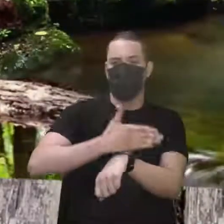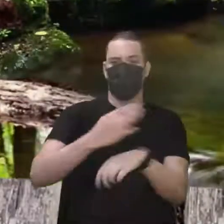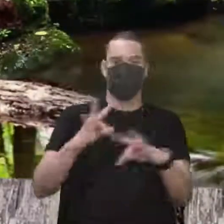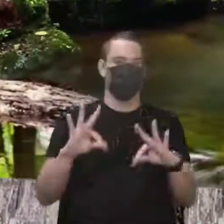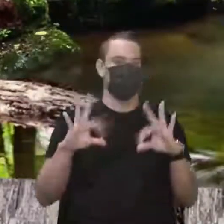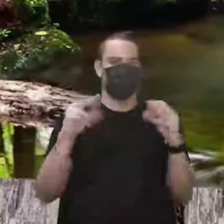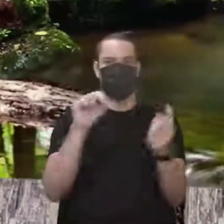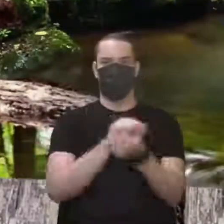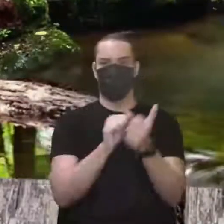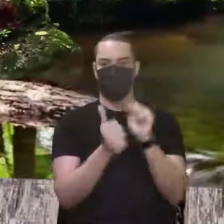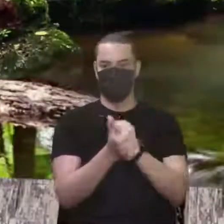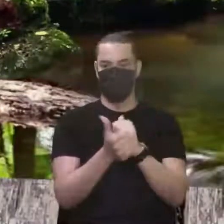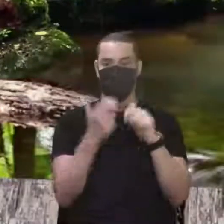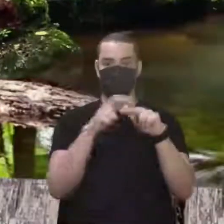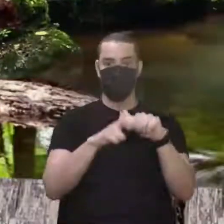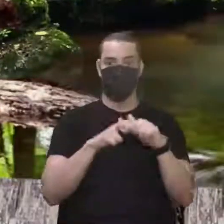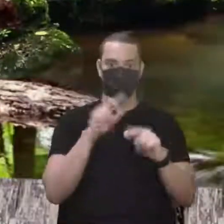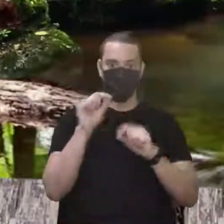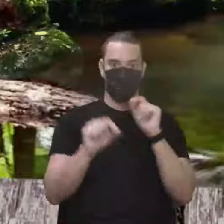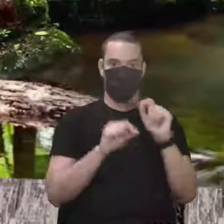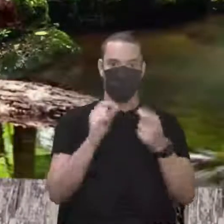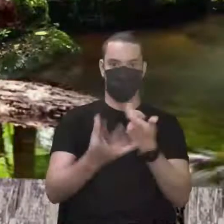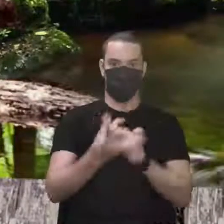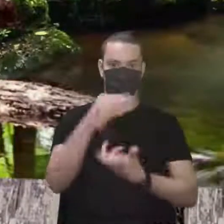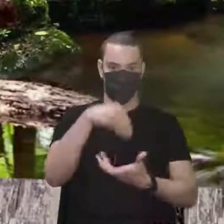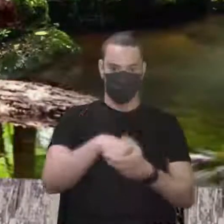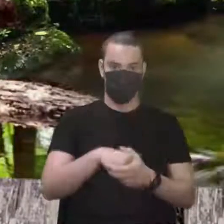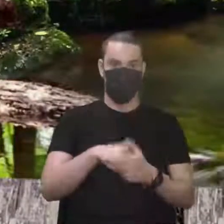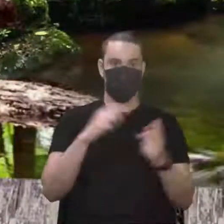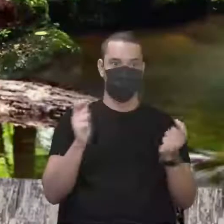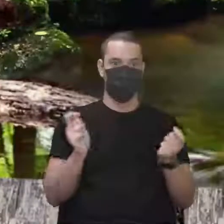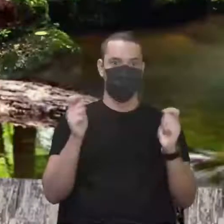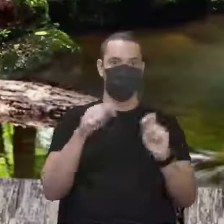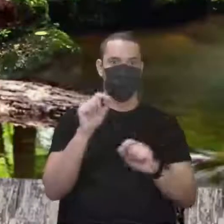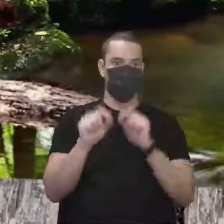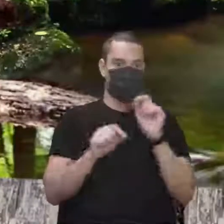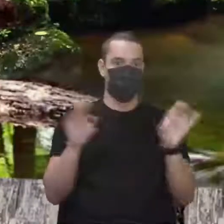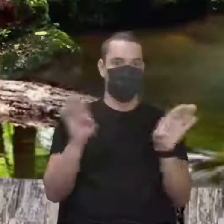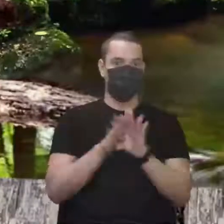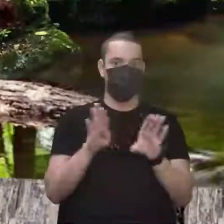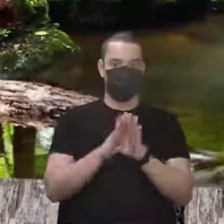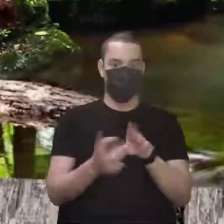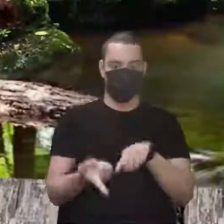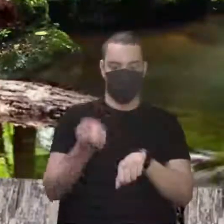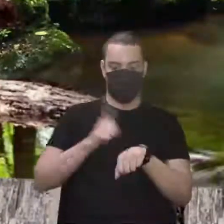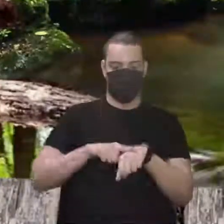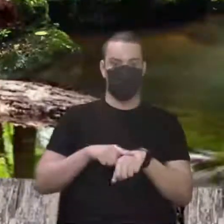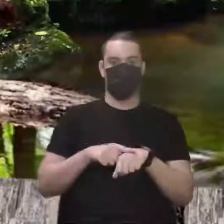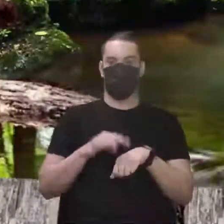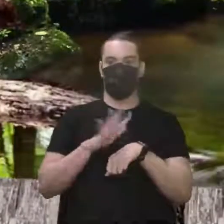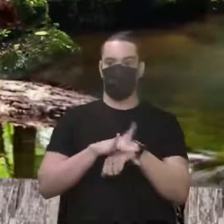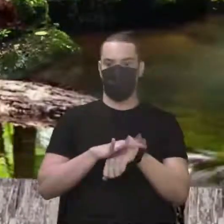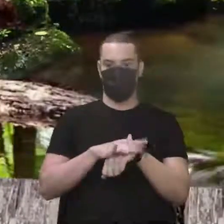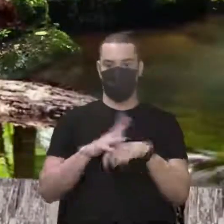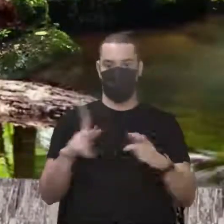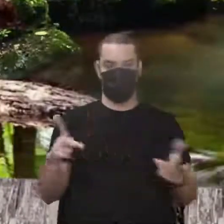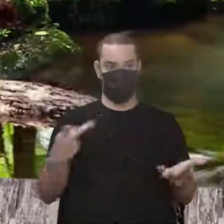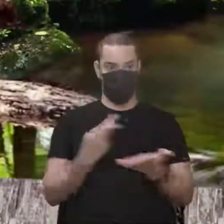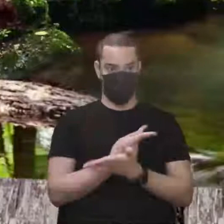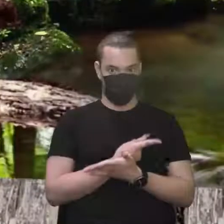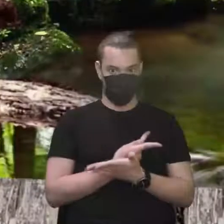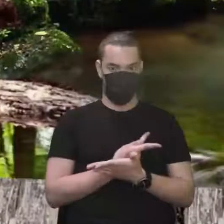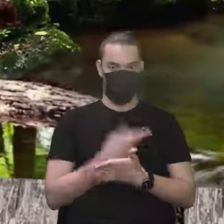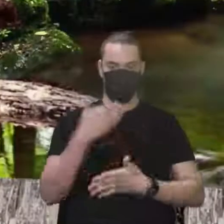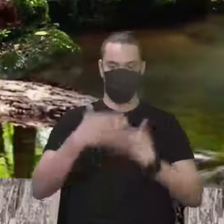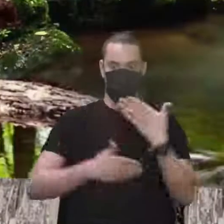tudo. E nesse organismo pode estar agindo um organismo patogênico, que está causando